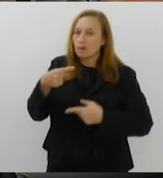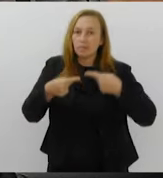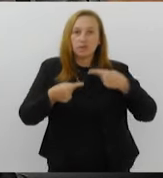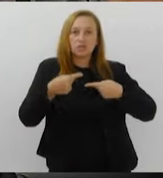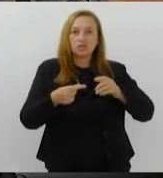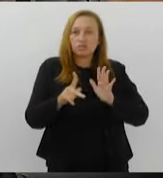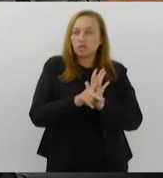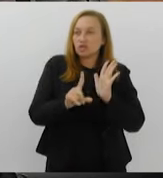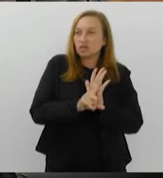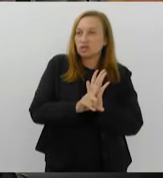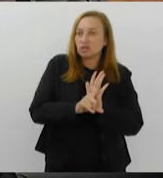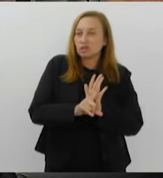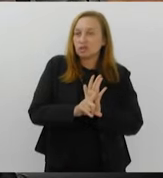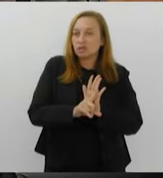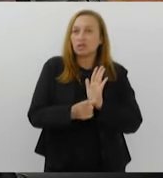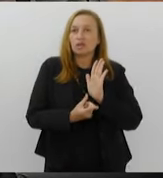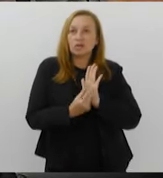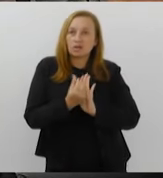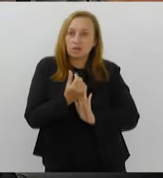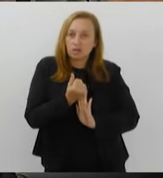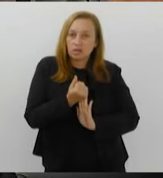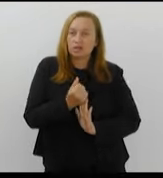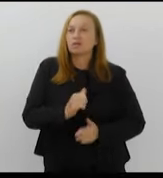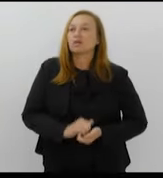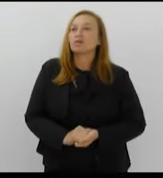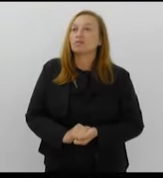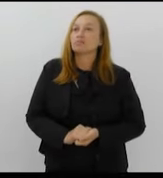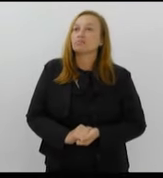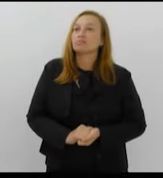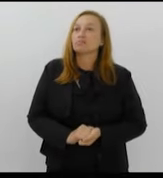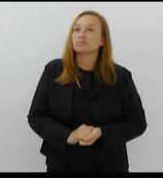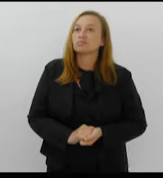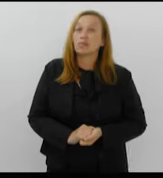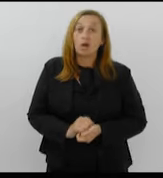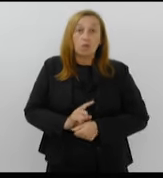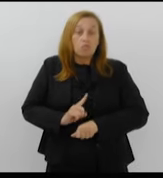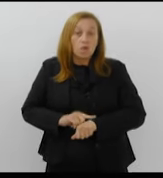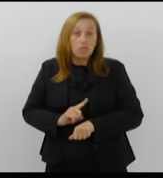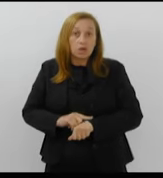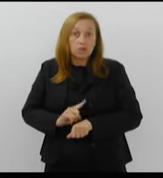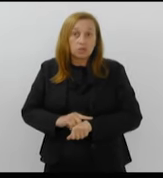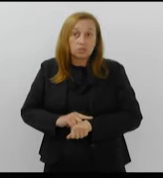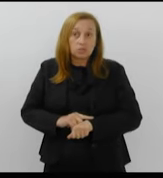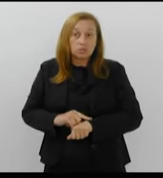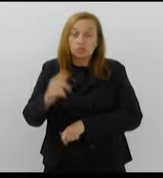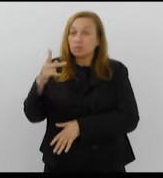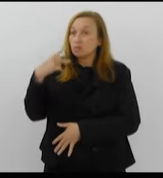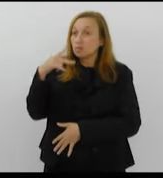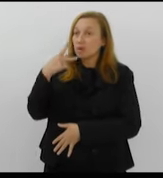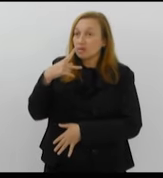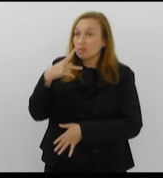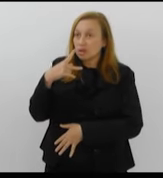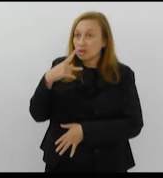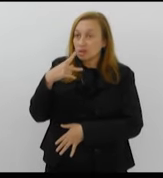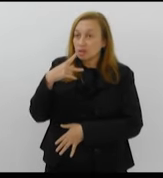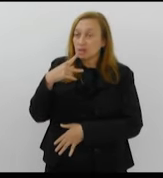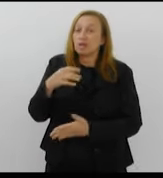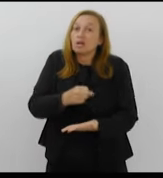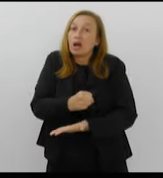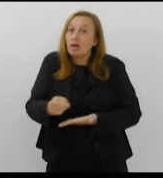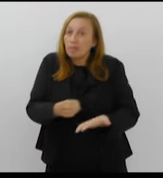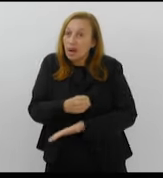projeto de lei de diretrizes orçamentárias, pois esse é o momento do Parlamento para estabelecer as